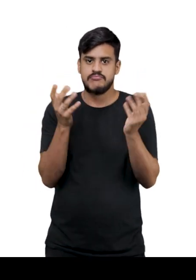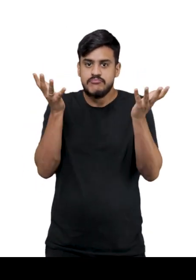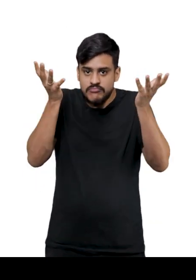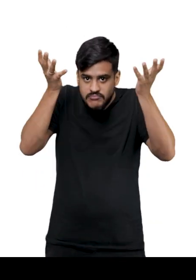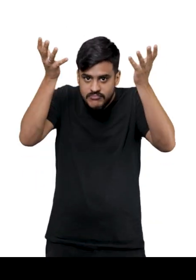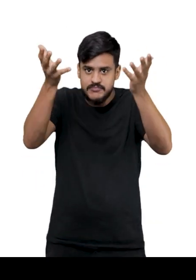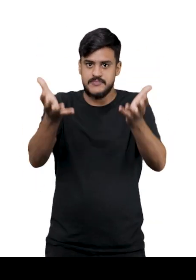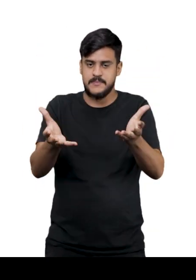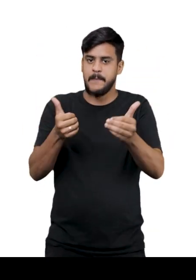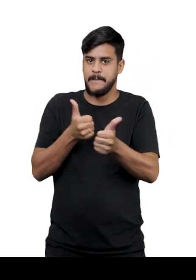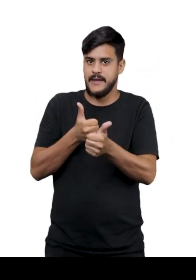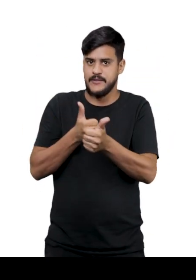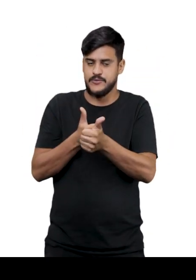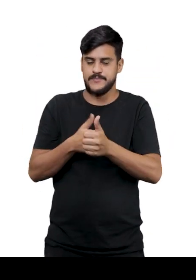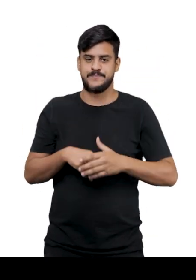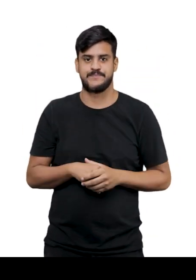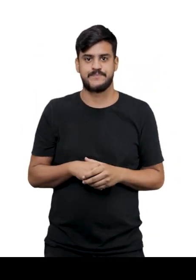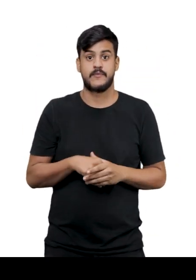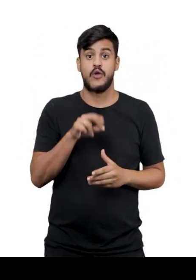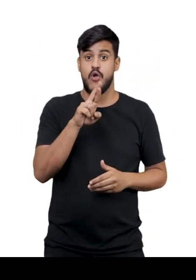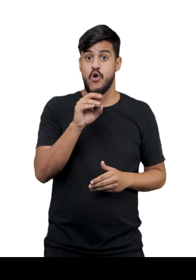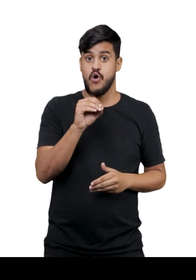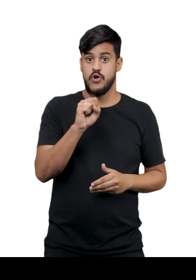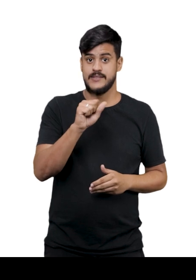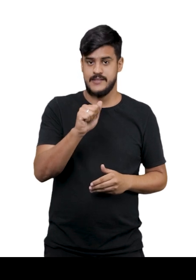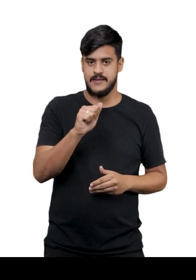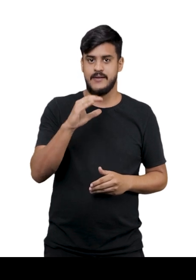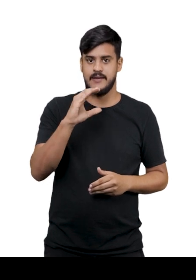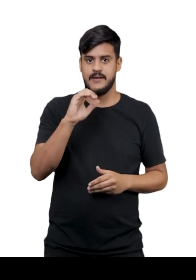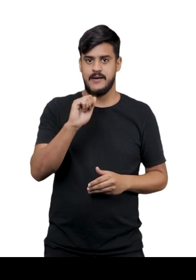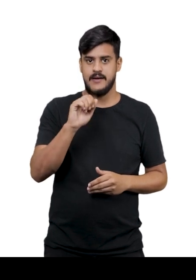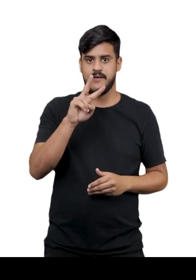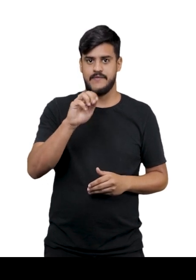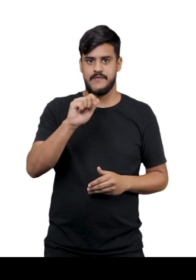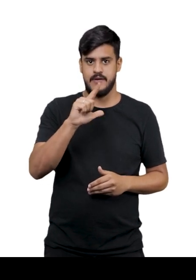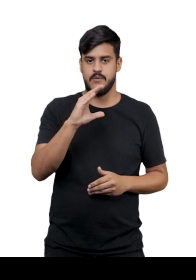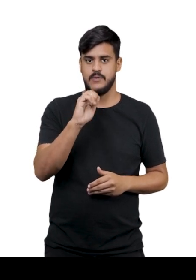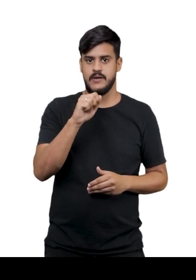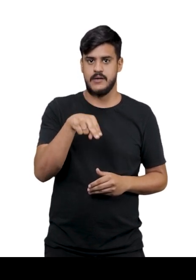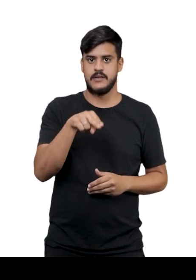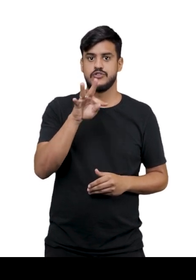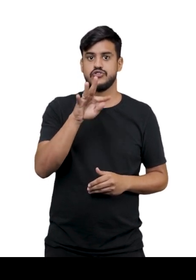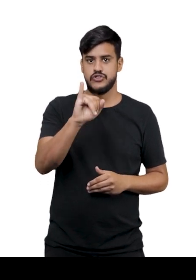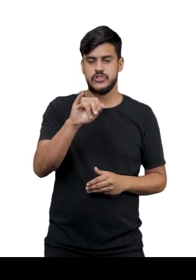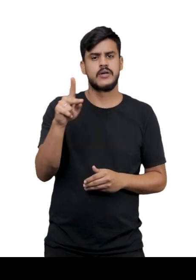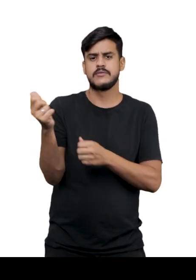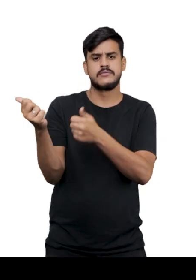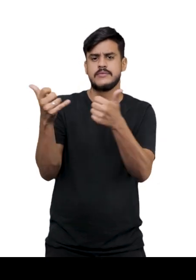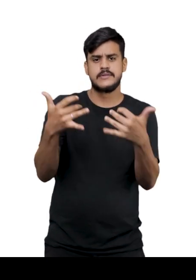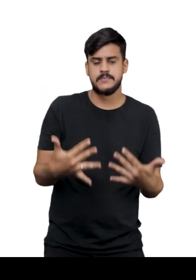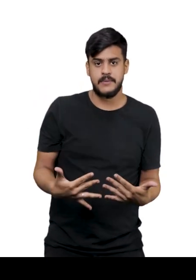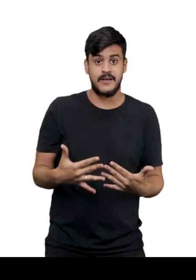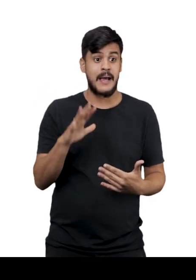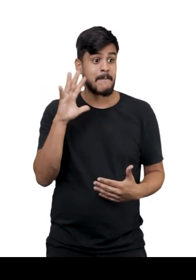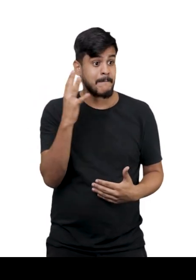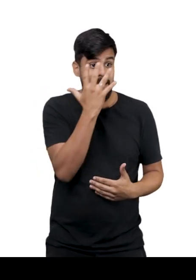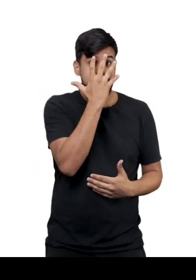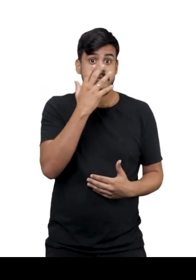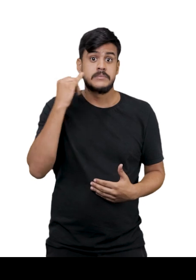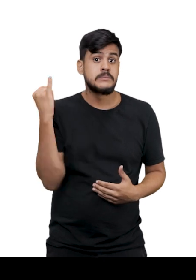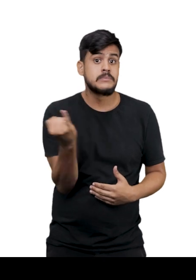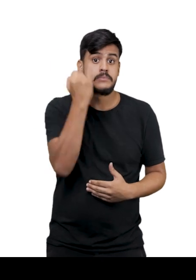acessibilidade. Rosa Cavalcante, também autora convidada, diz que as máscaras são centrais nos